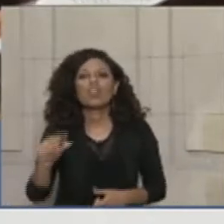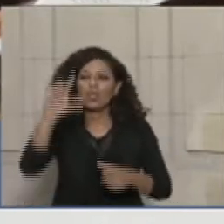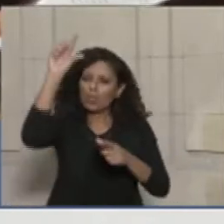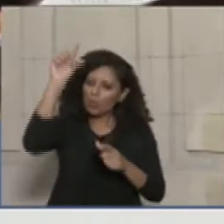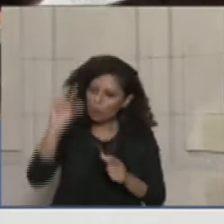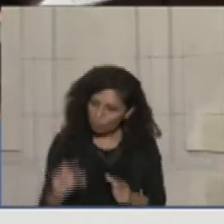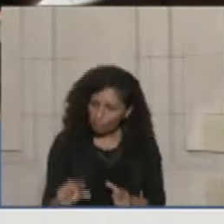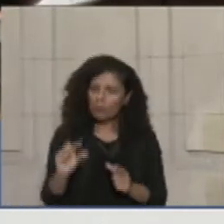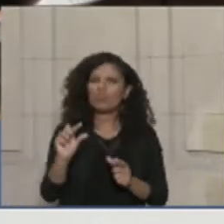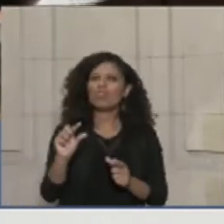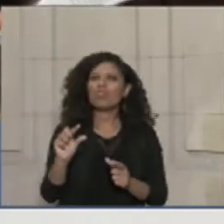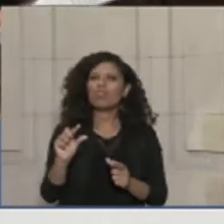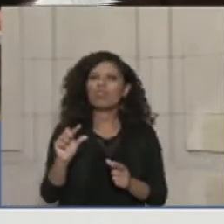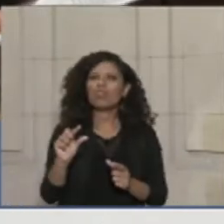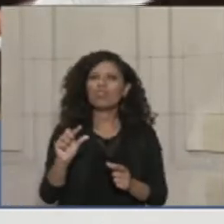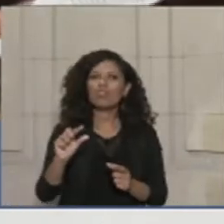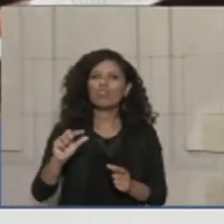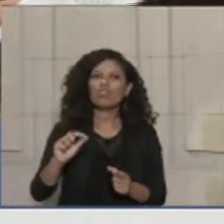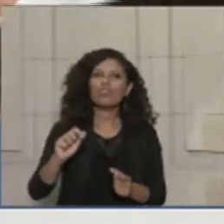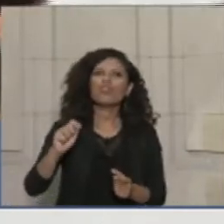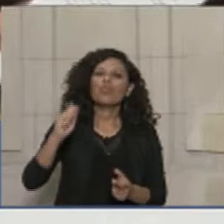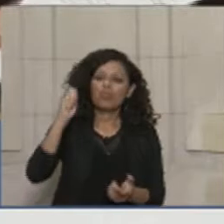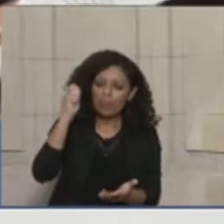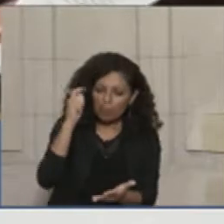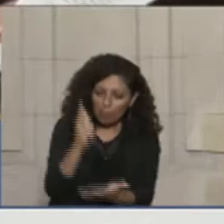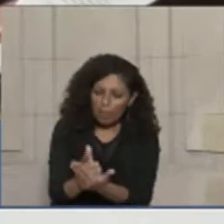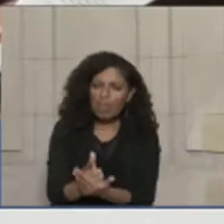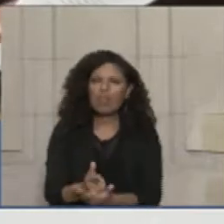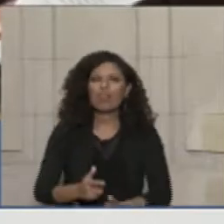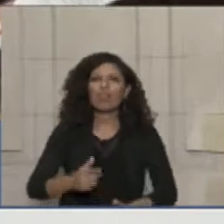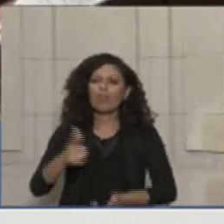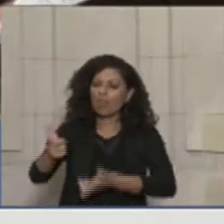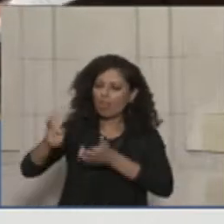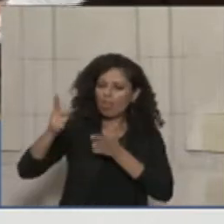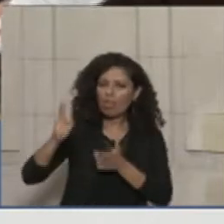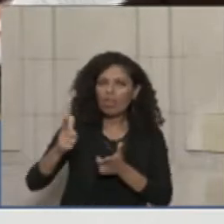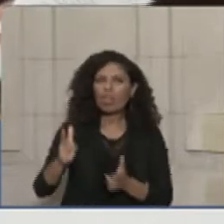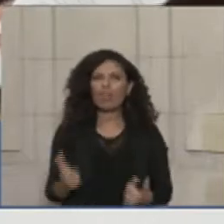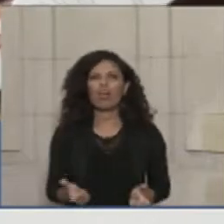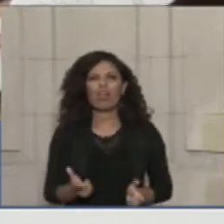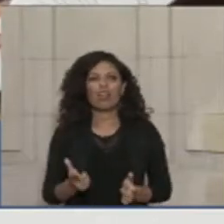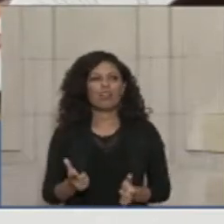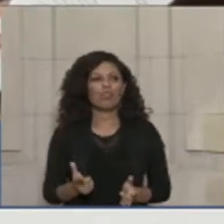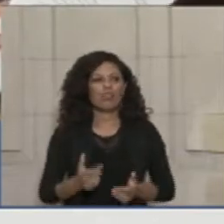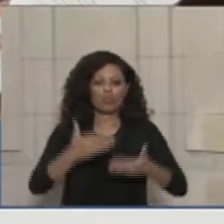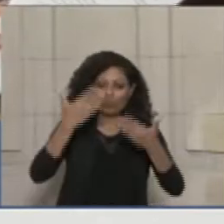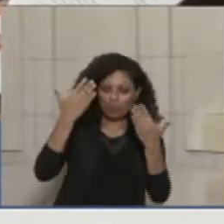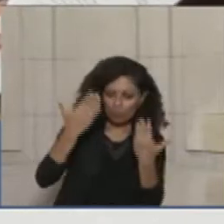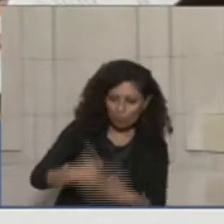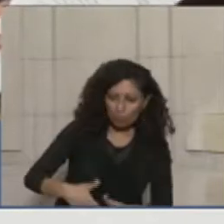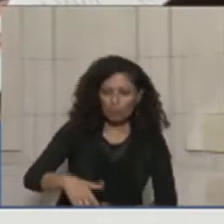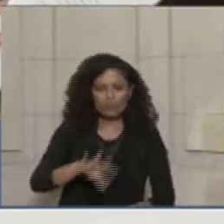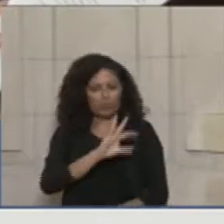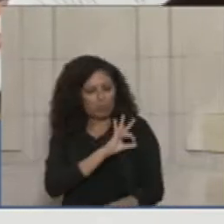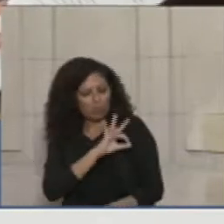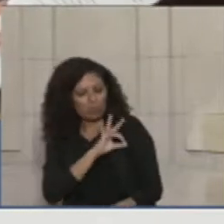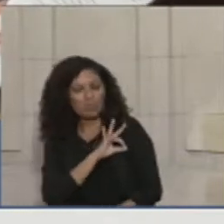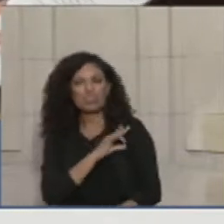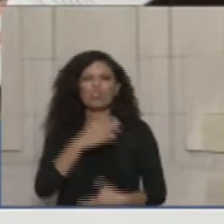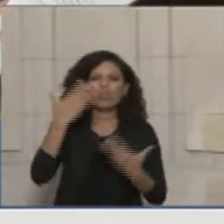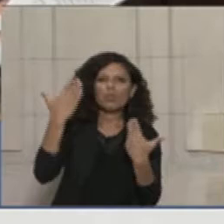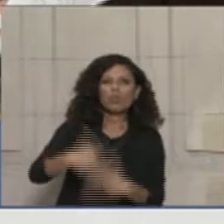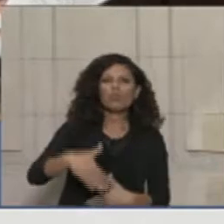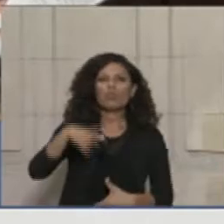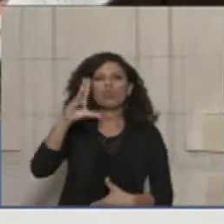a maioridade penal, compra mais aparato militar, faz mais concurso para policiais militares, policiais